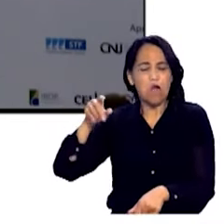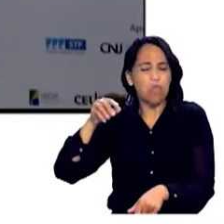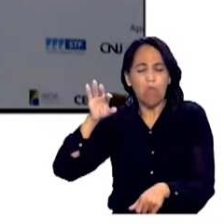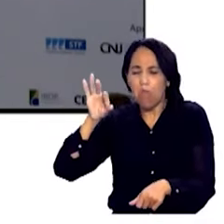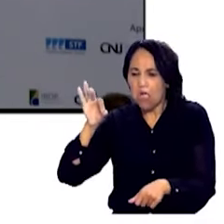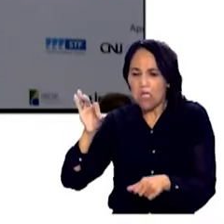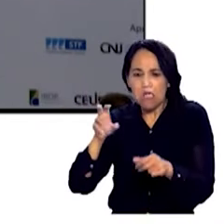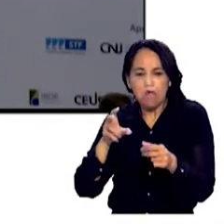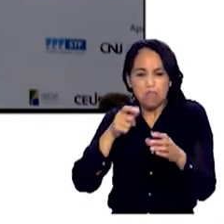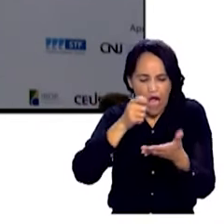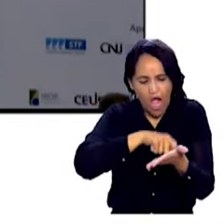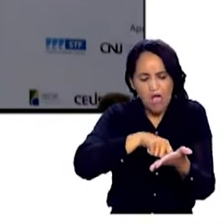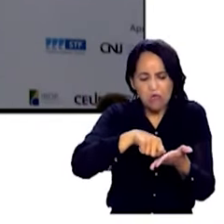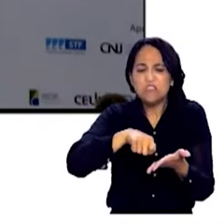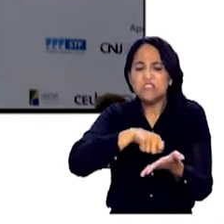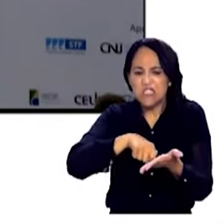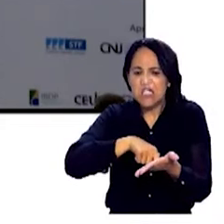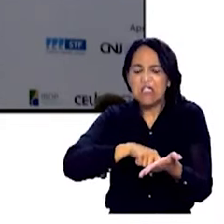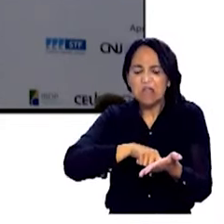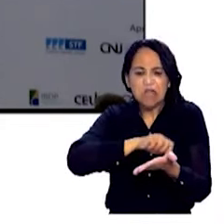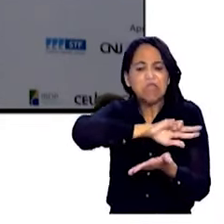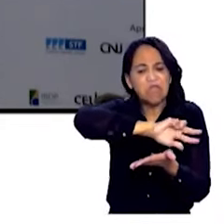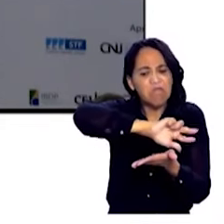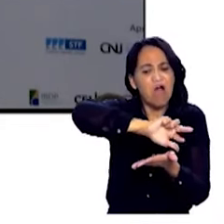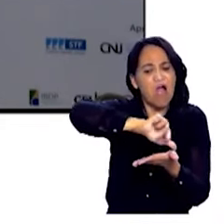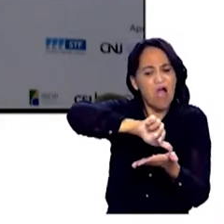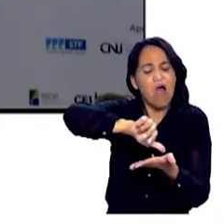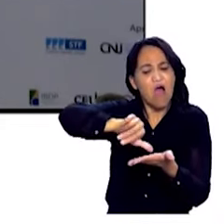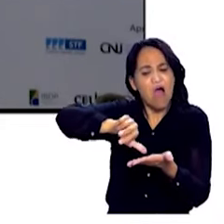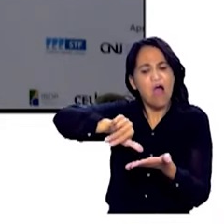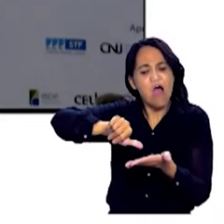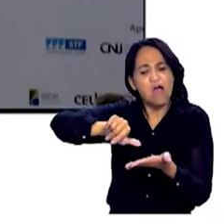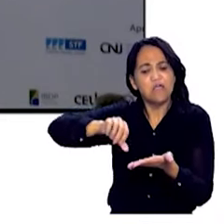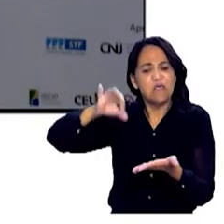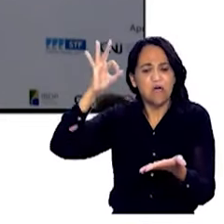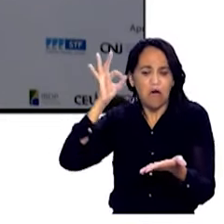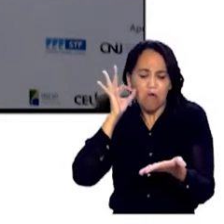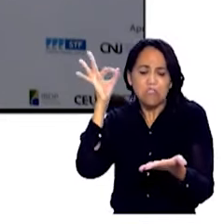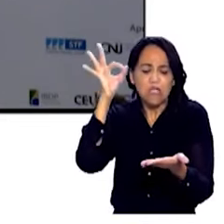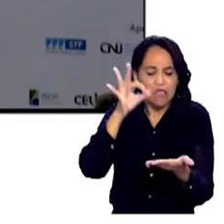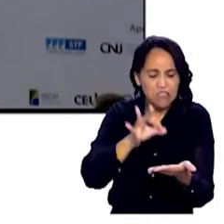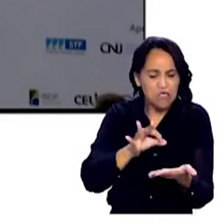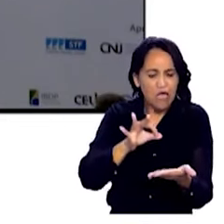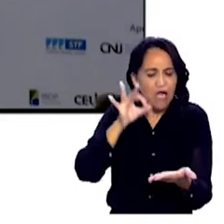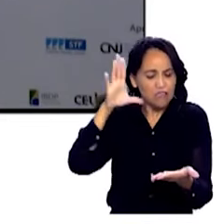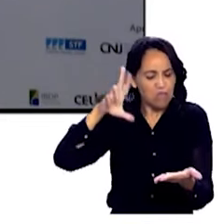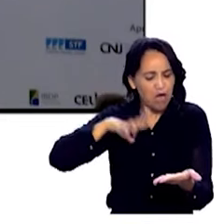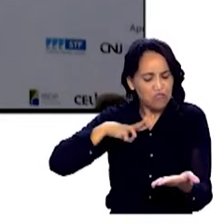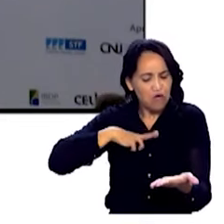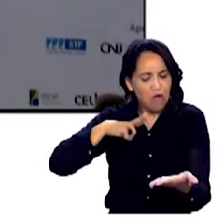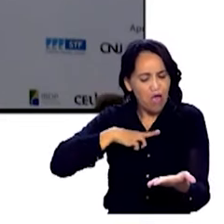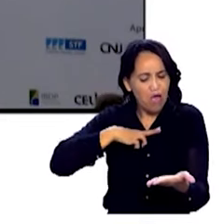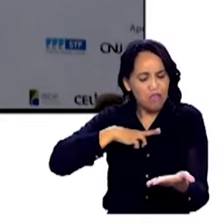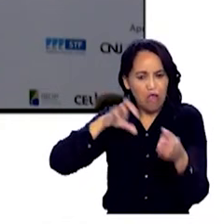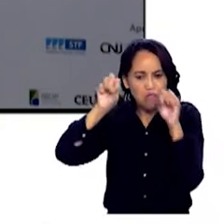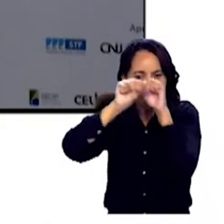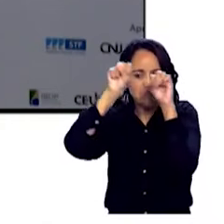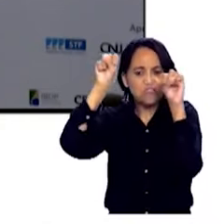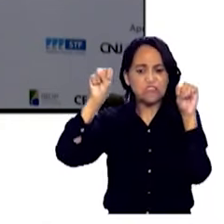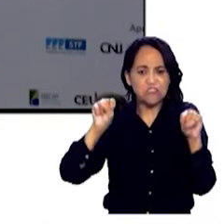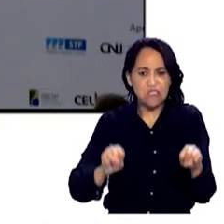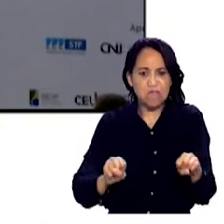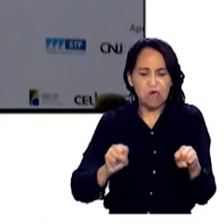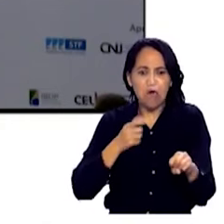aqui mas em síntese ou seja eh as peculiaridades do sistema britânico especialmente escocês e